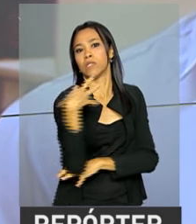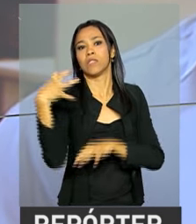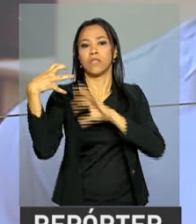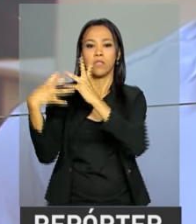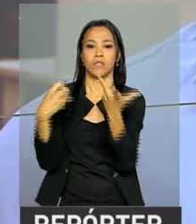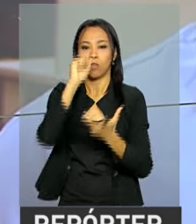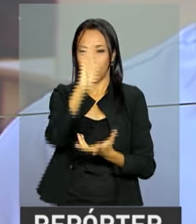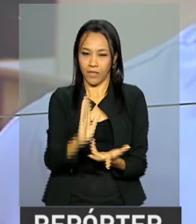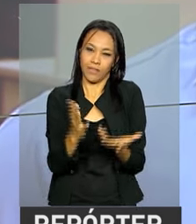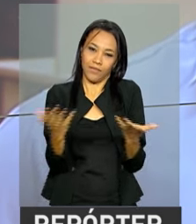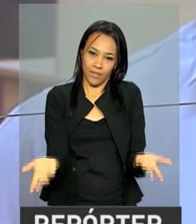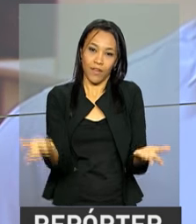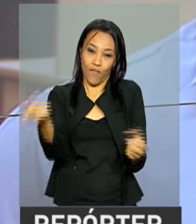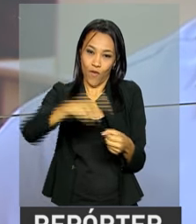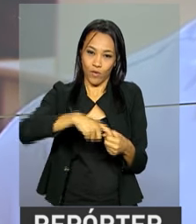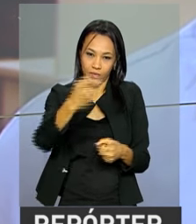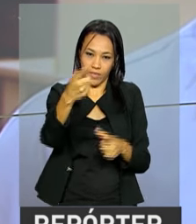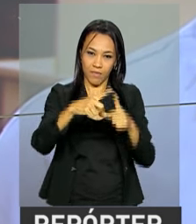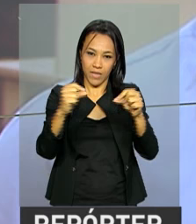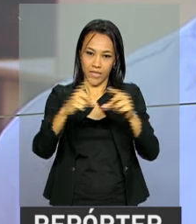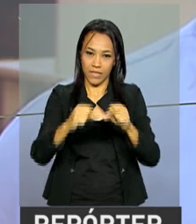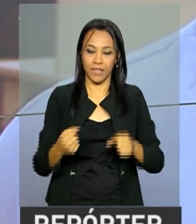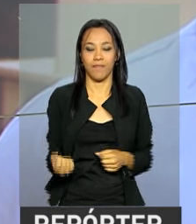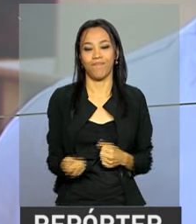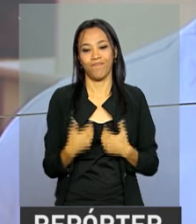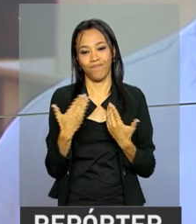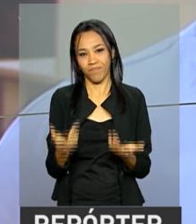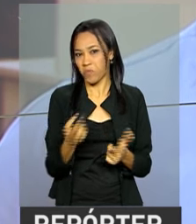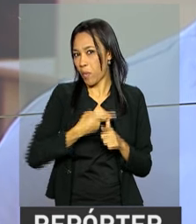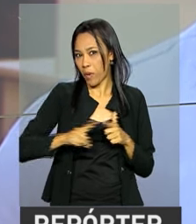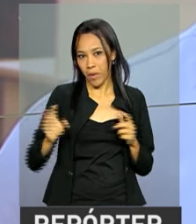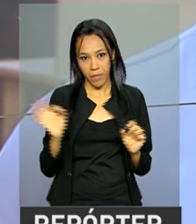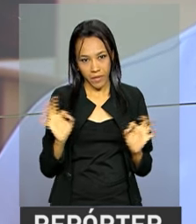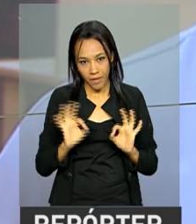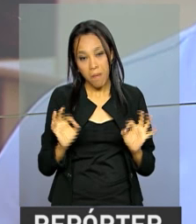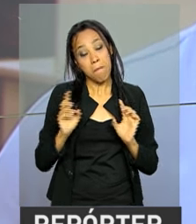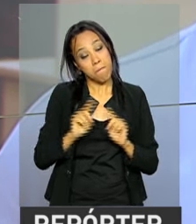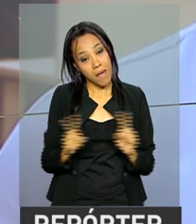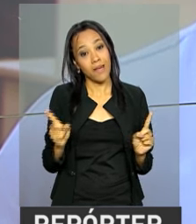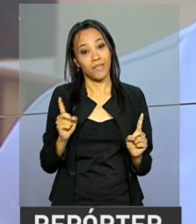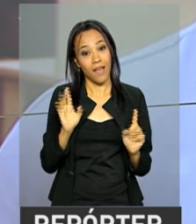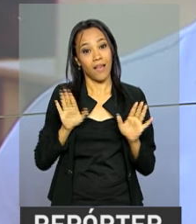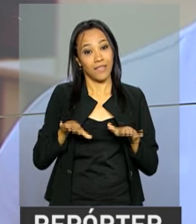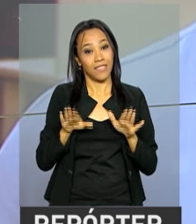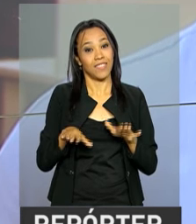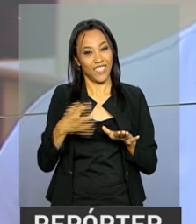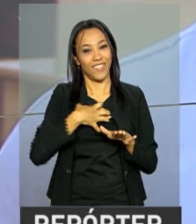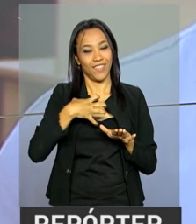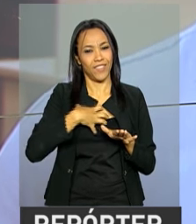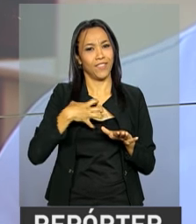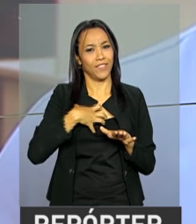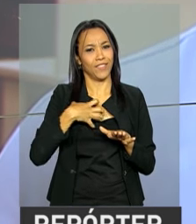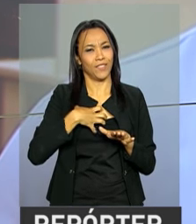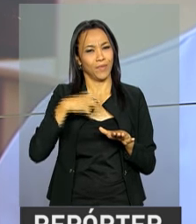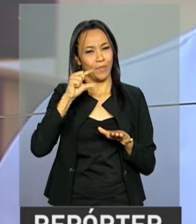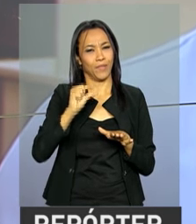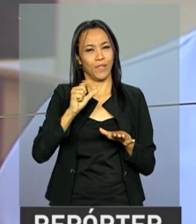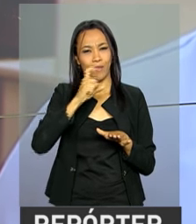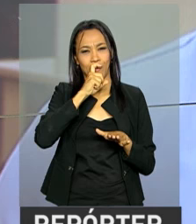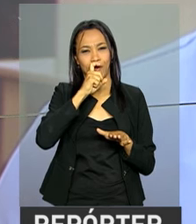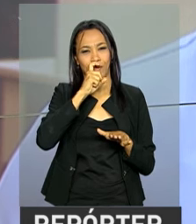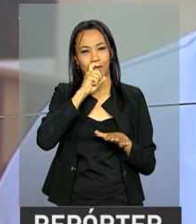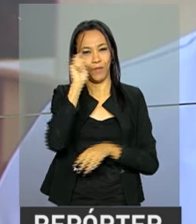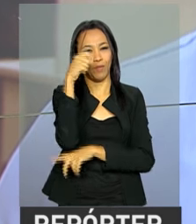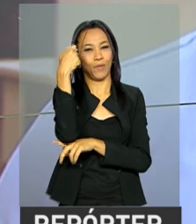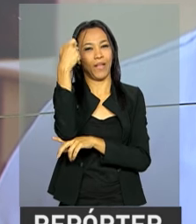a gente volta com você e brasília tal que leonardo é problema mesmo mas mesmo assim a gente a gente sente falta um pouquinho do frio aí lá de